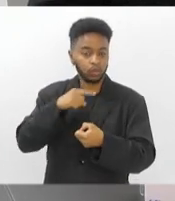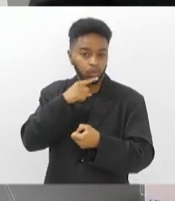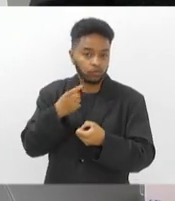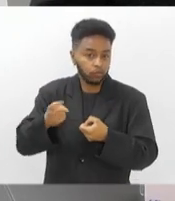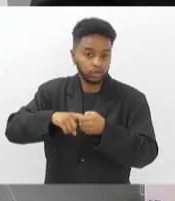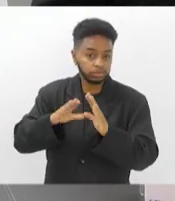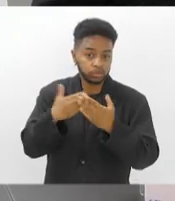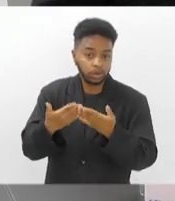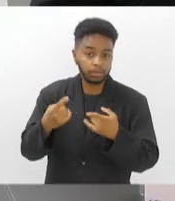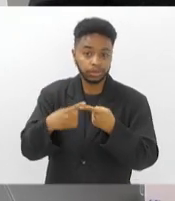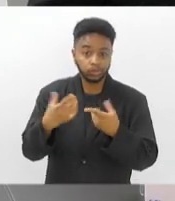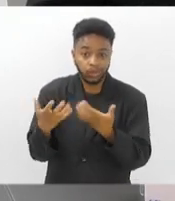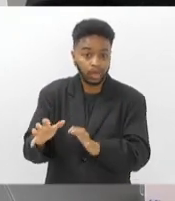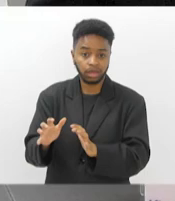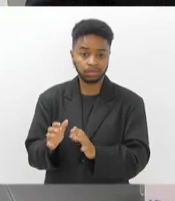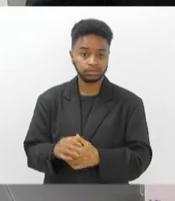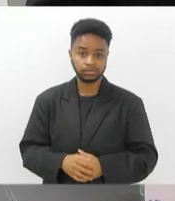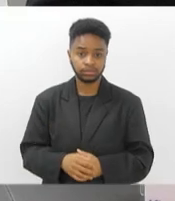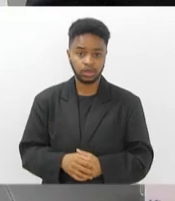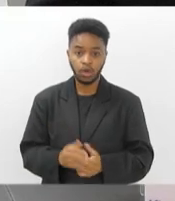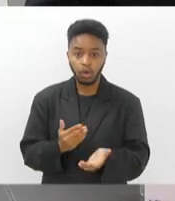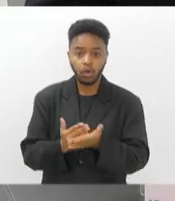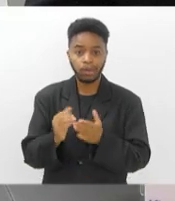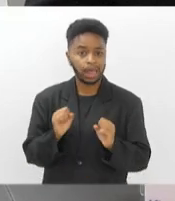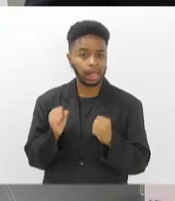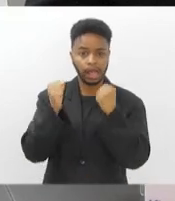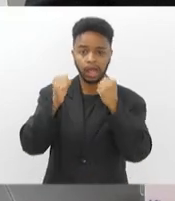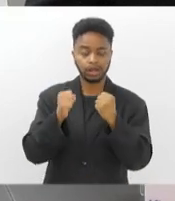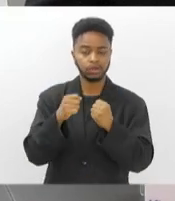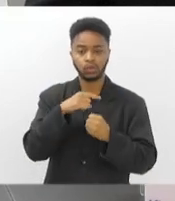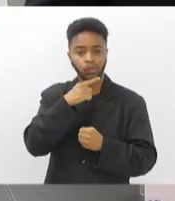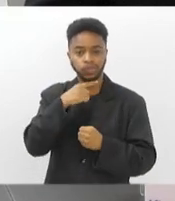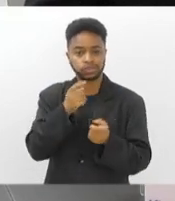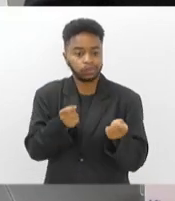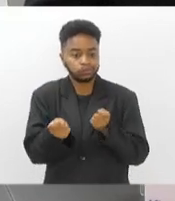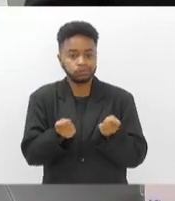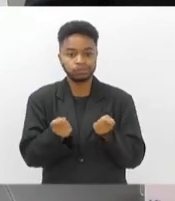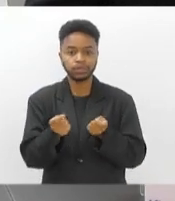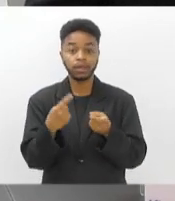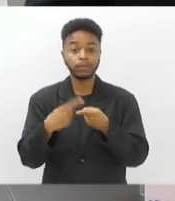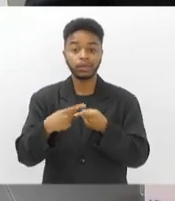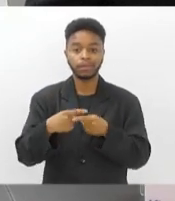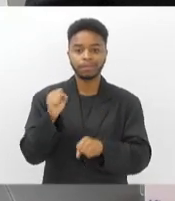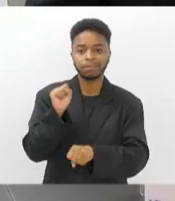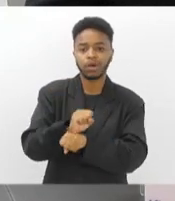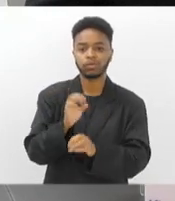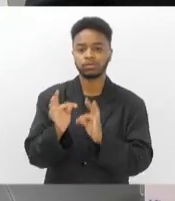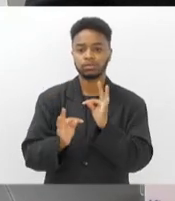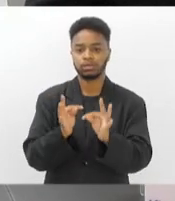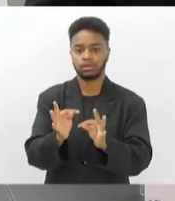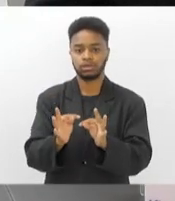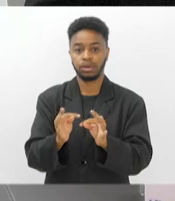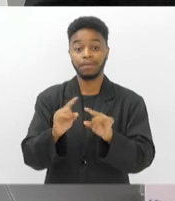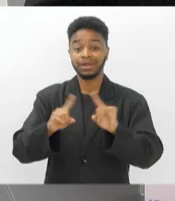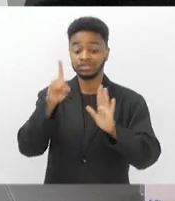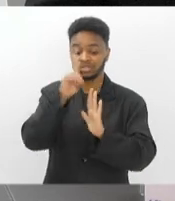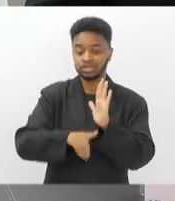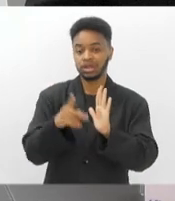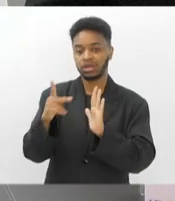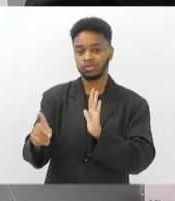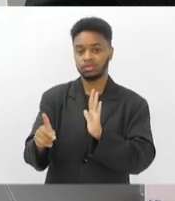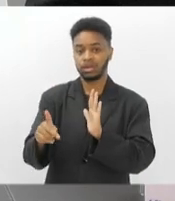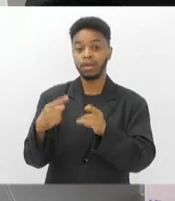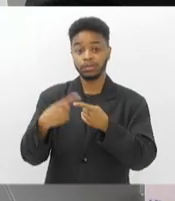porque não quer voltar pra escola porque tem uma crise se desregula todo por qu porque deixou de fazer o tratamento que é direito